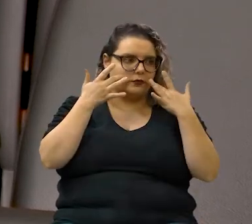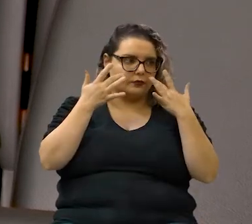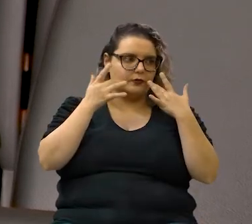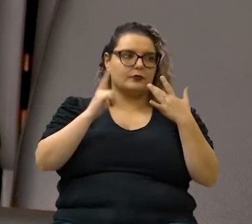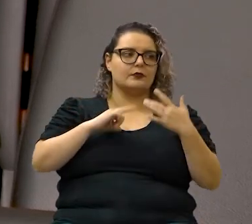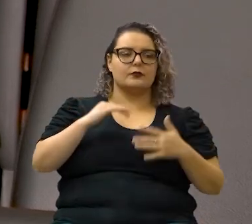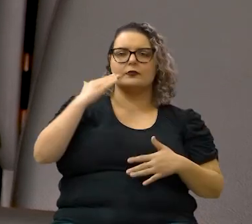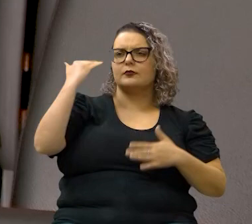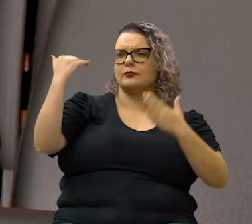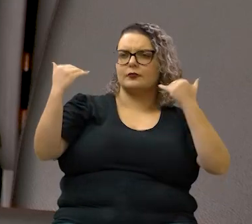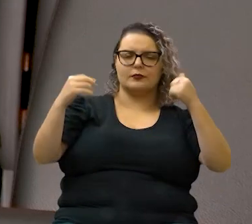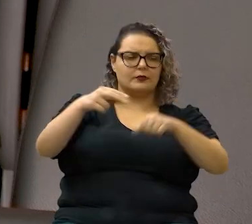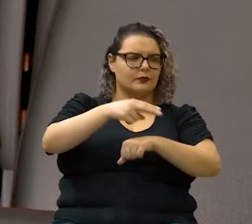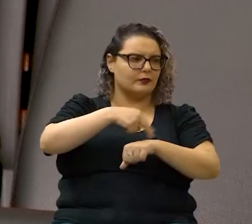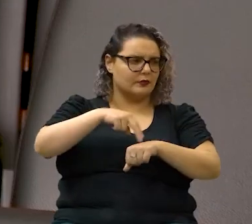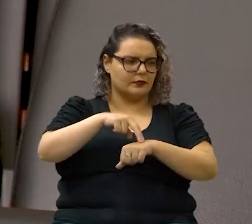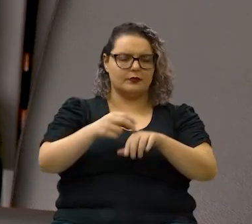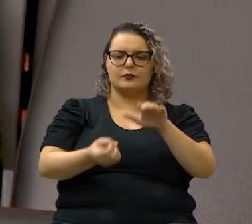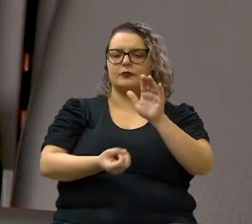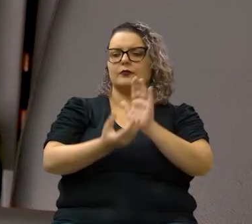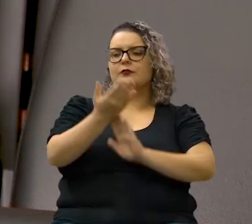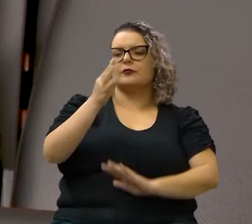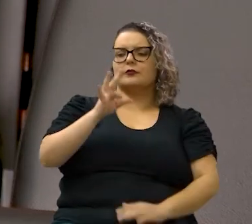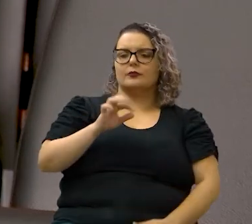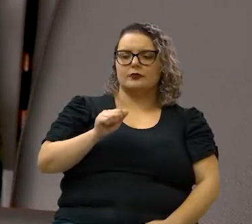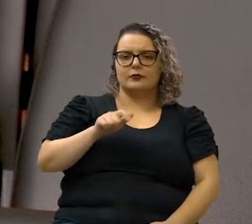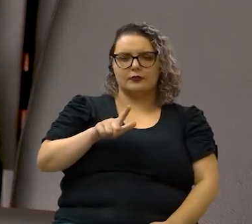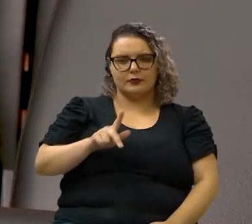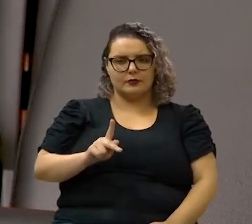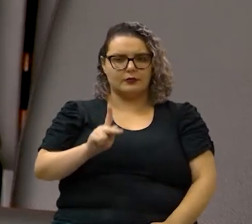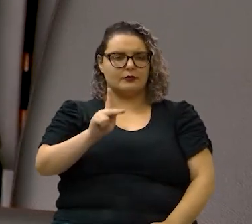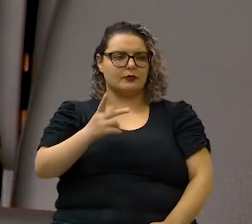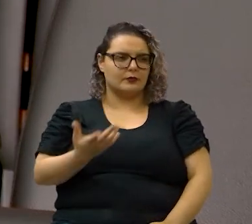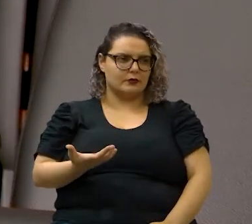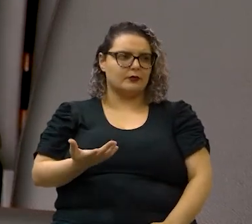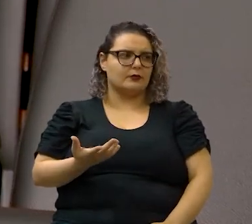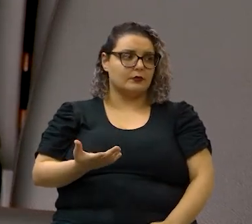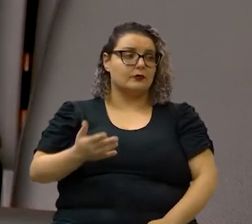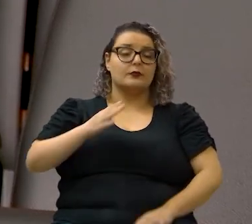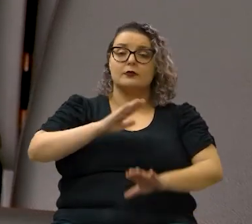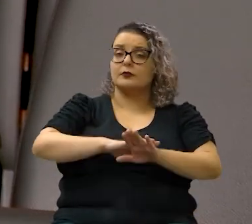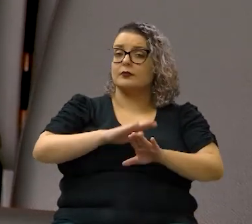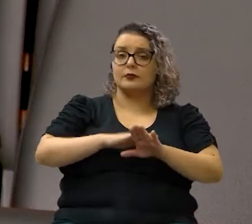destaque nacional, ela é a criadora do TAU, que é um teatro que funciona